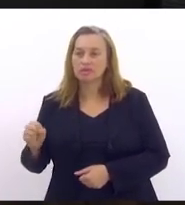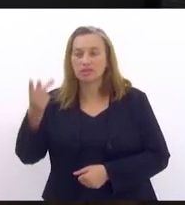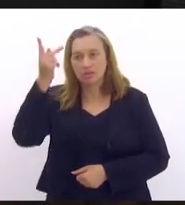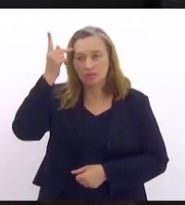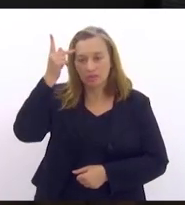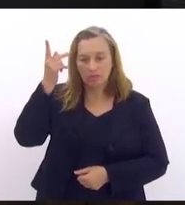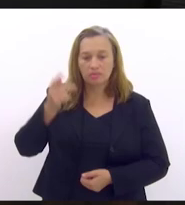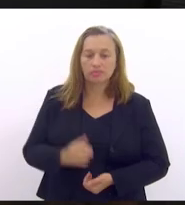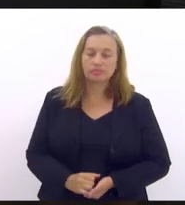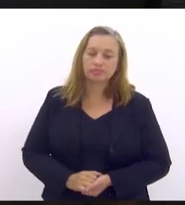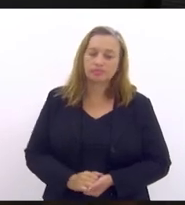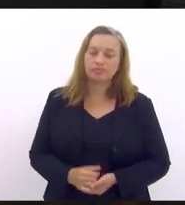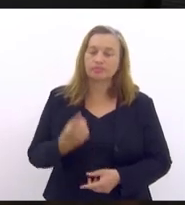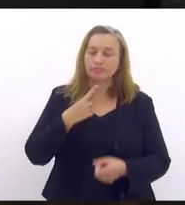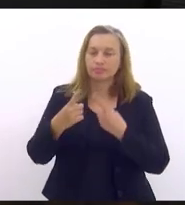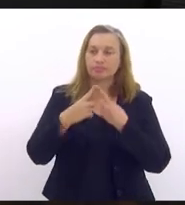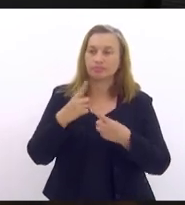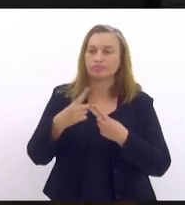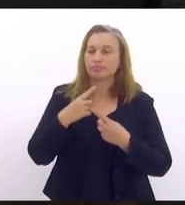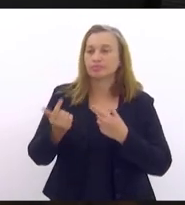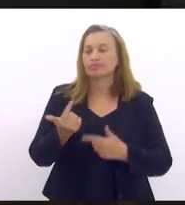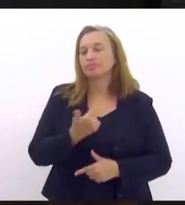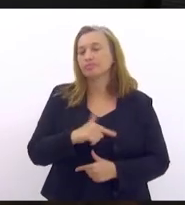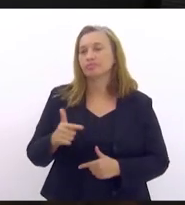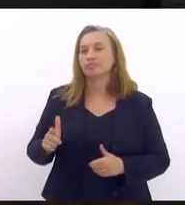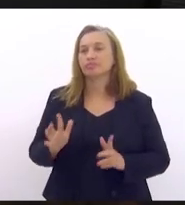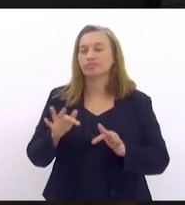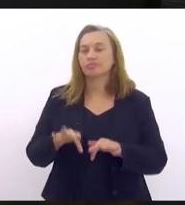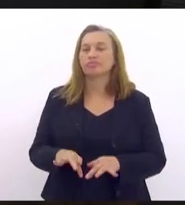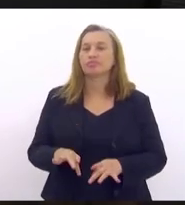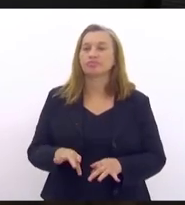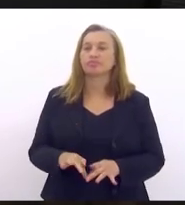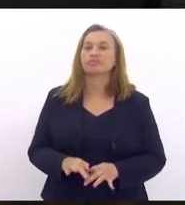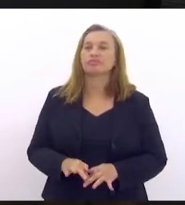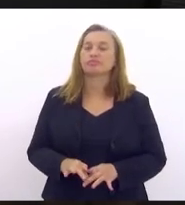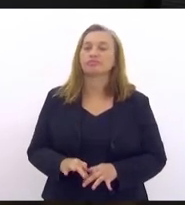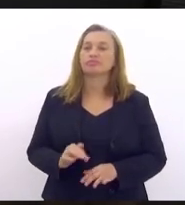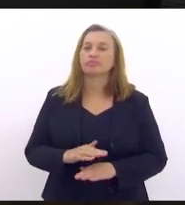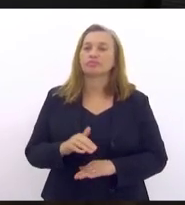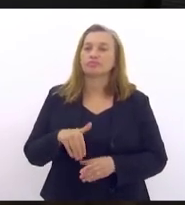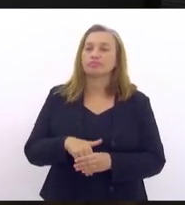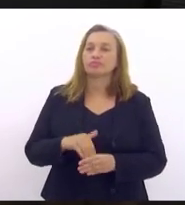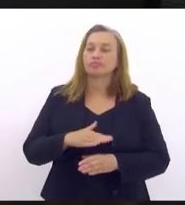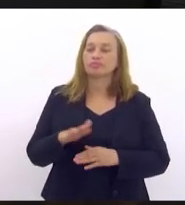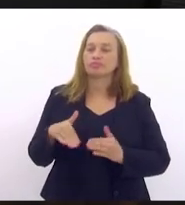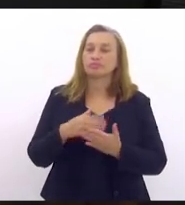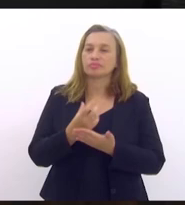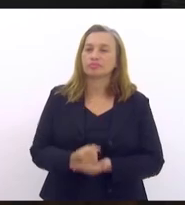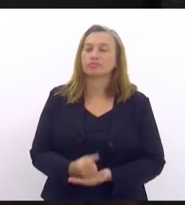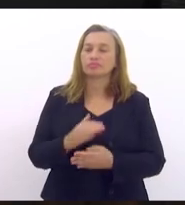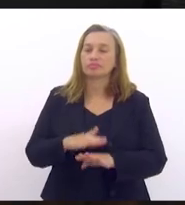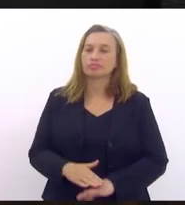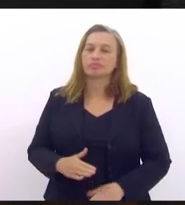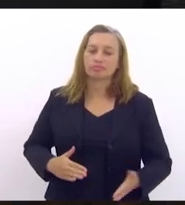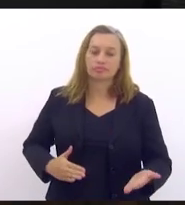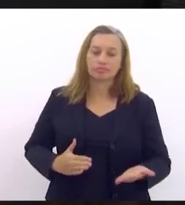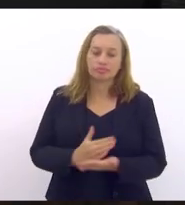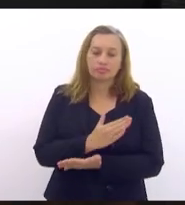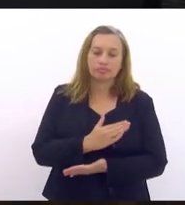Paulo. Em discussão, não havendo quem queira discutir, encerrada a discussão. Em votação, os senhores que aprovam, permaneçam como